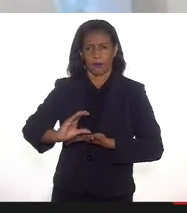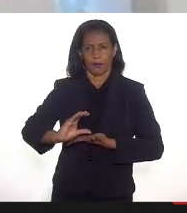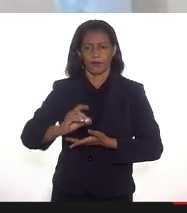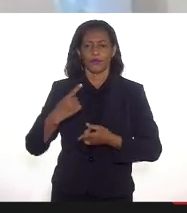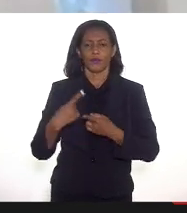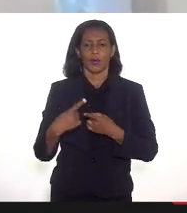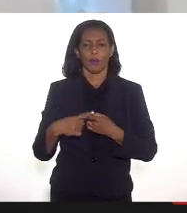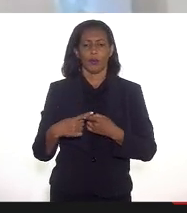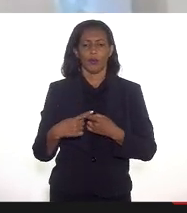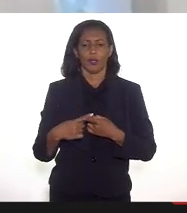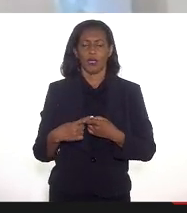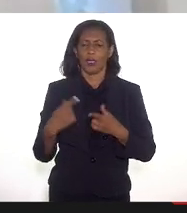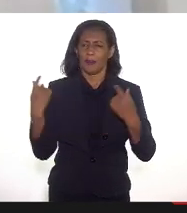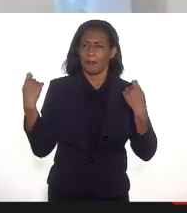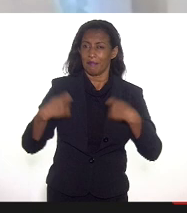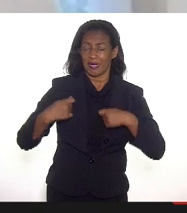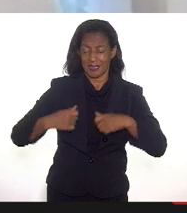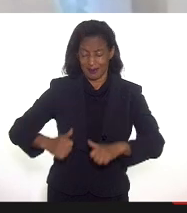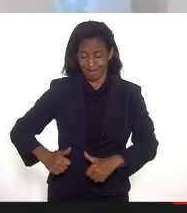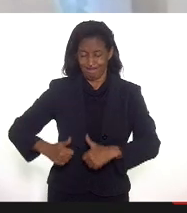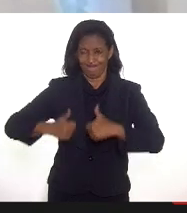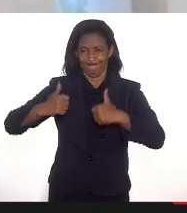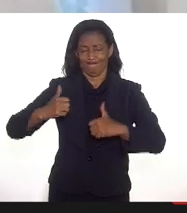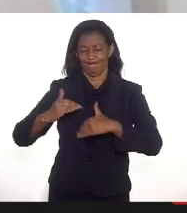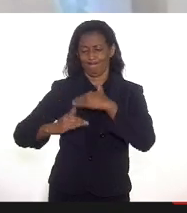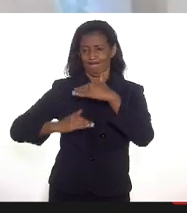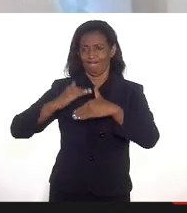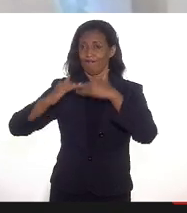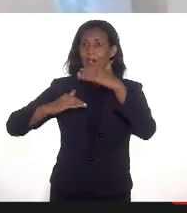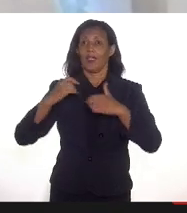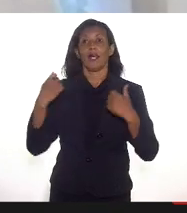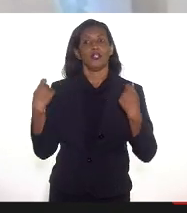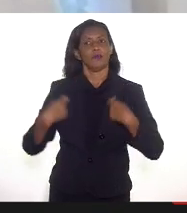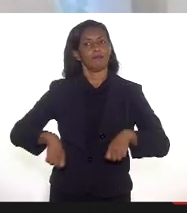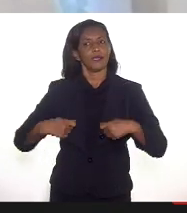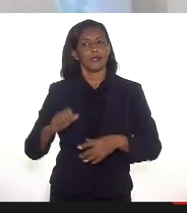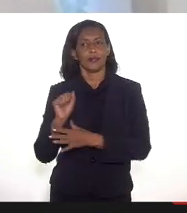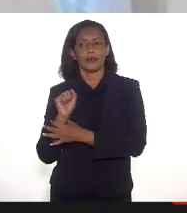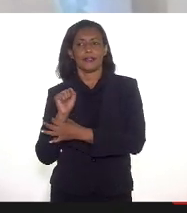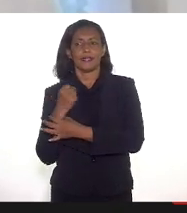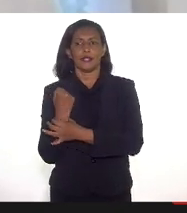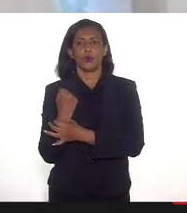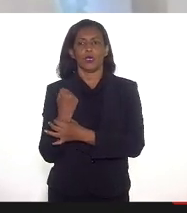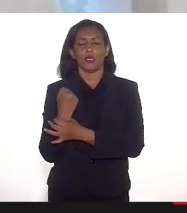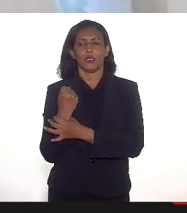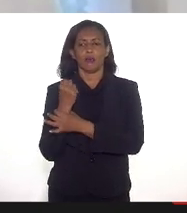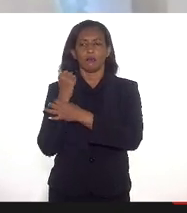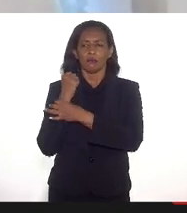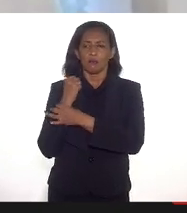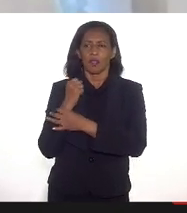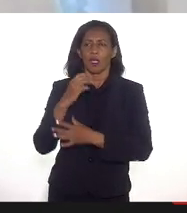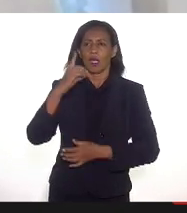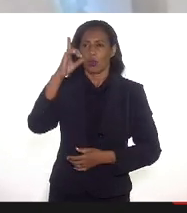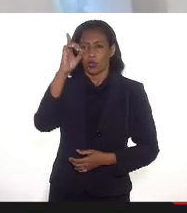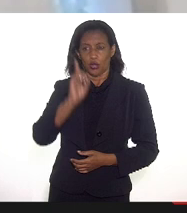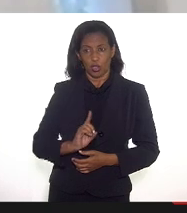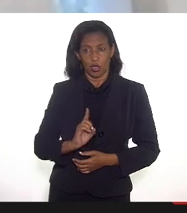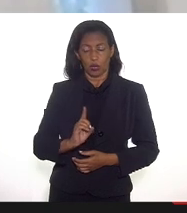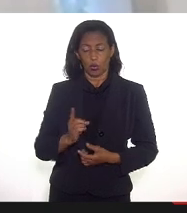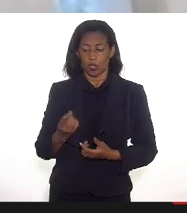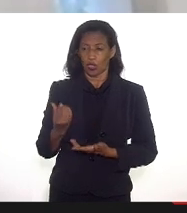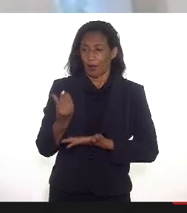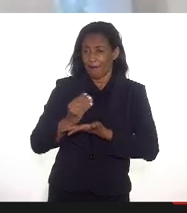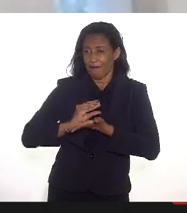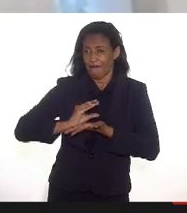é uma questão que precisa ser melhorada. A gente precisa dar segurança aos nossos diretores na utilização da verba CID